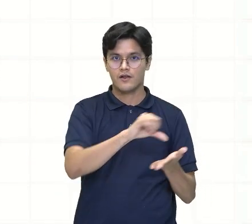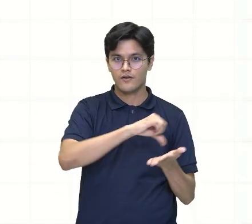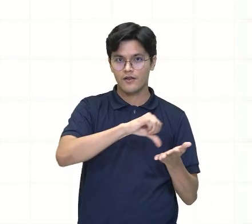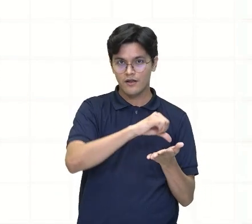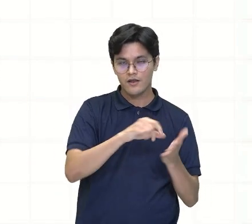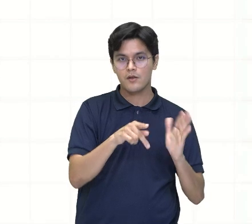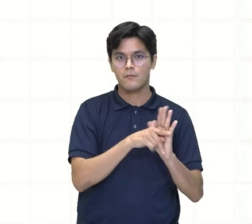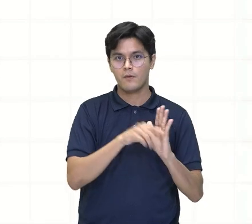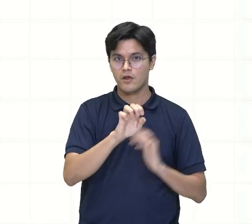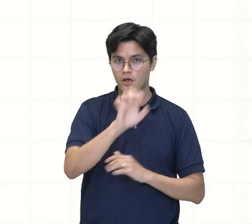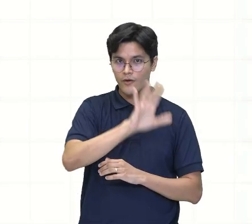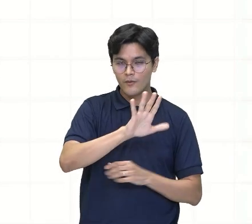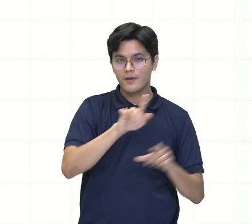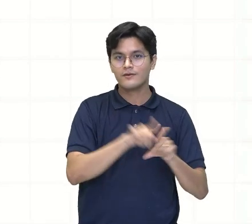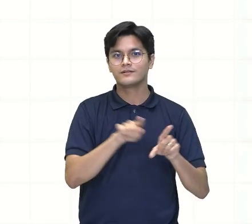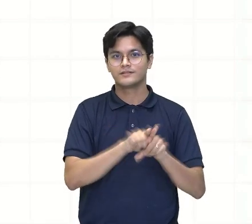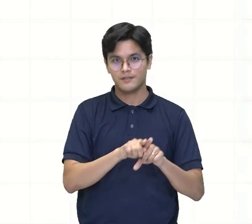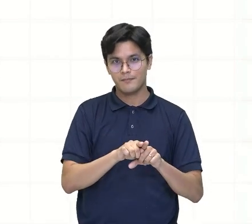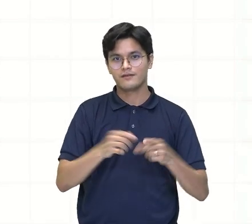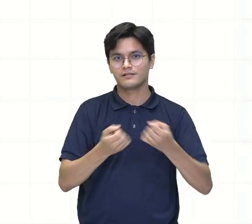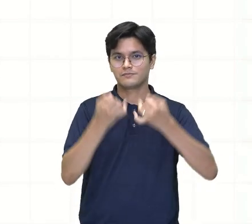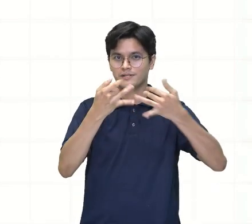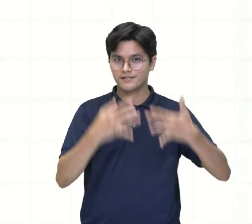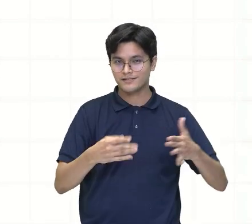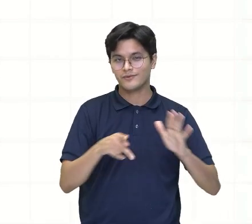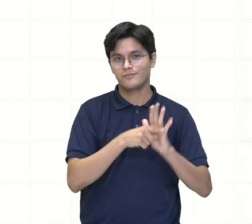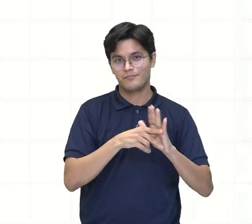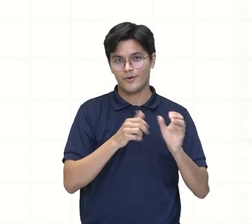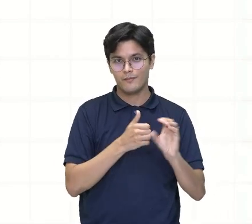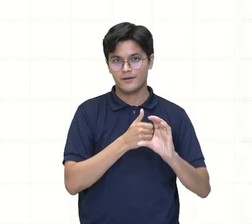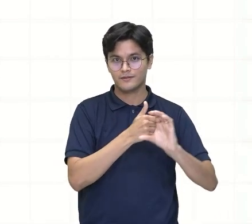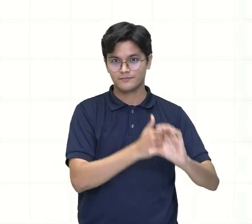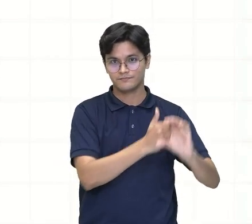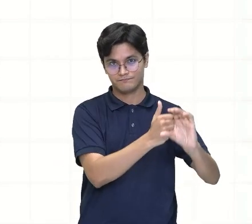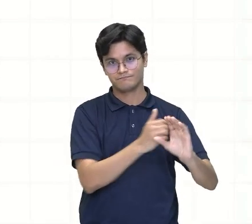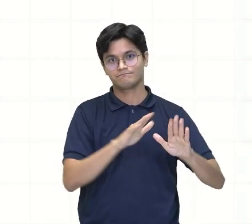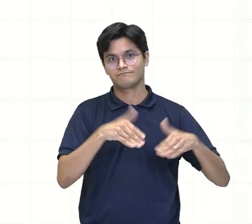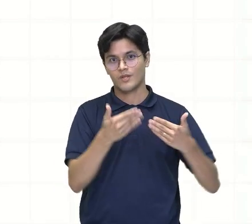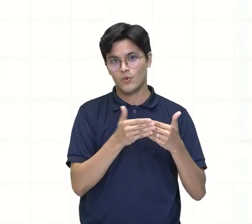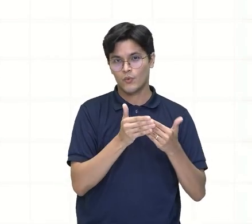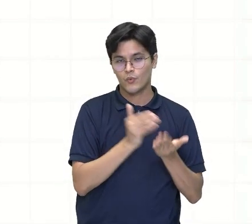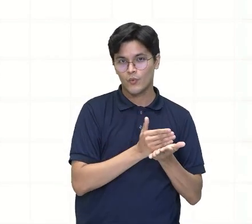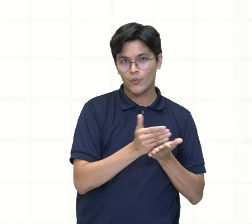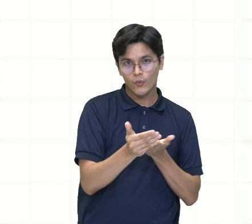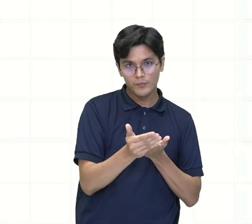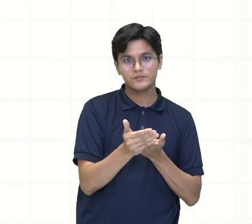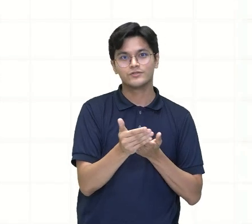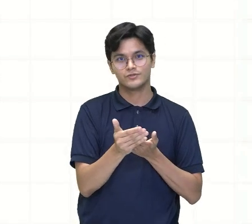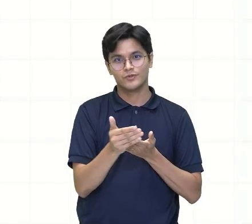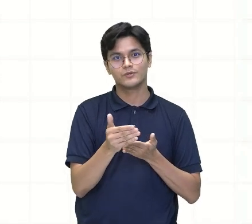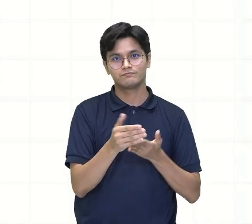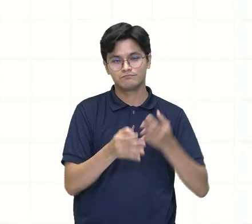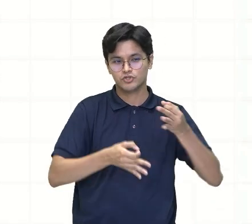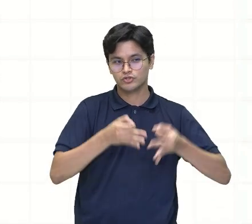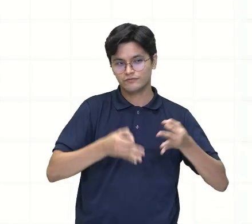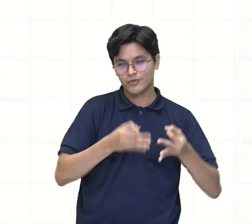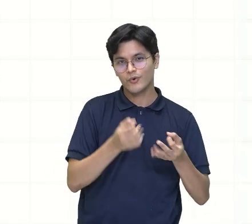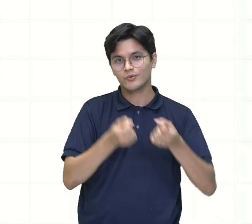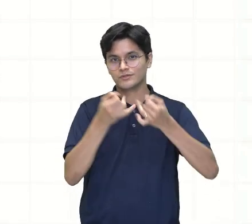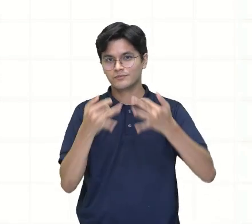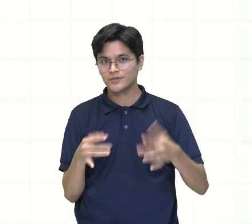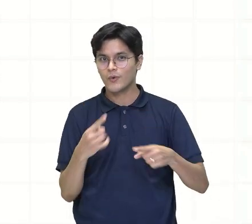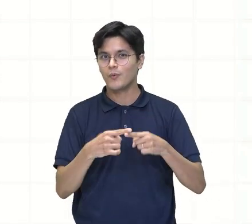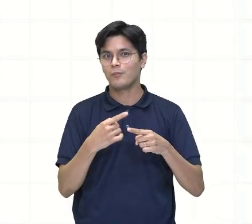a partir daí justificou o lugar social e territorial dos povos africanos. Então, essa teoria,